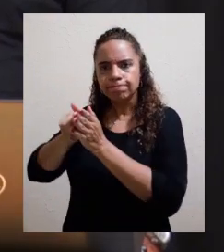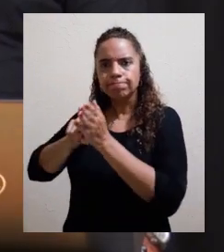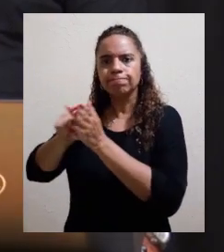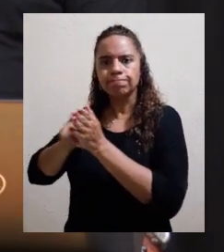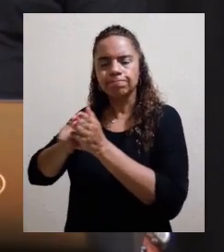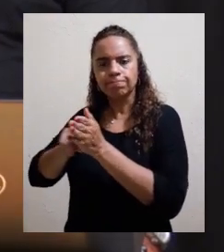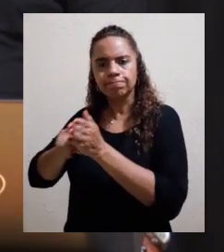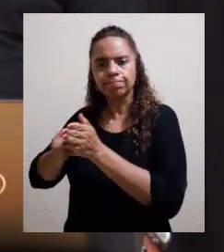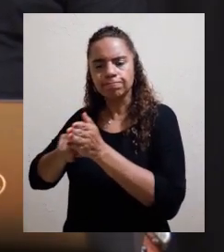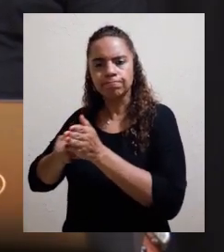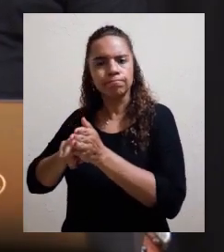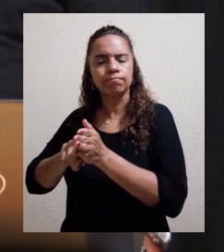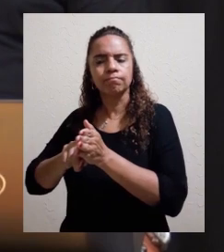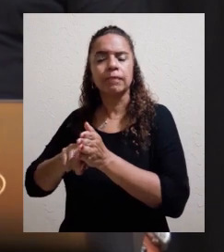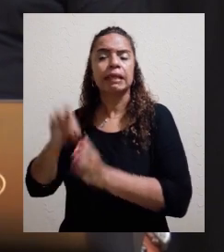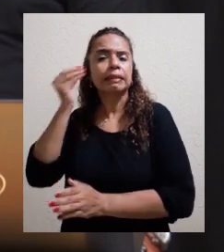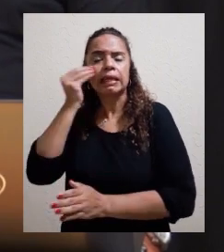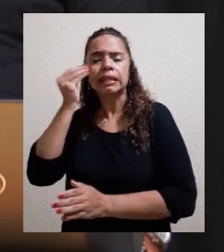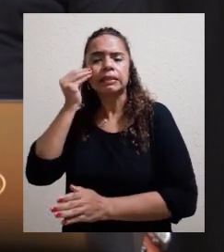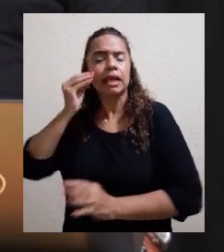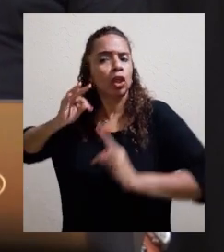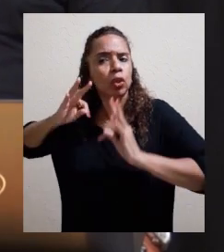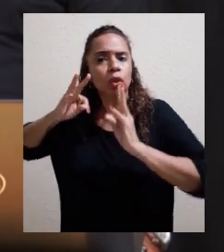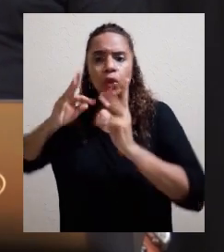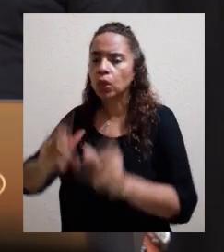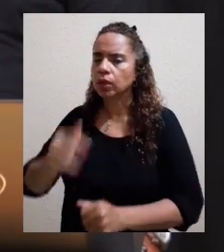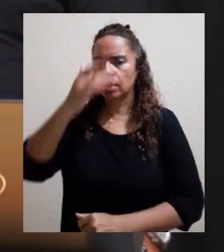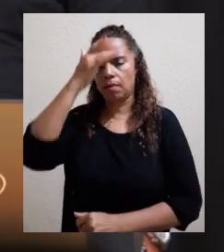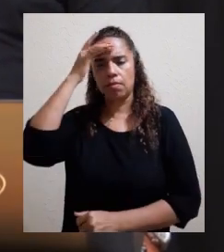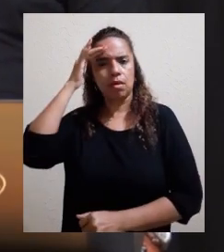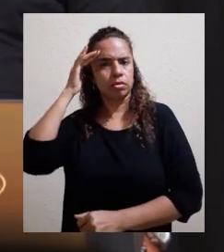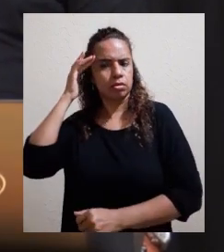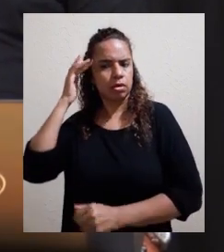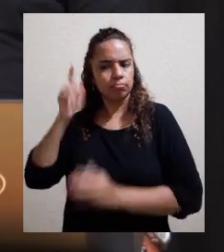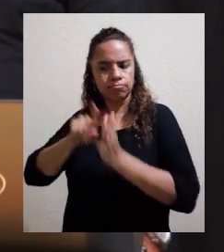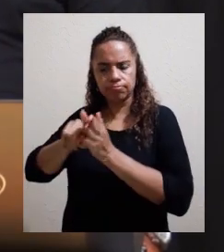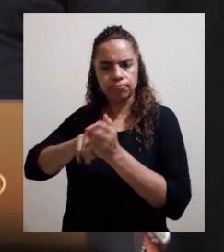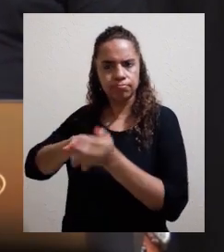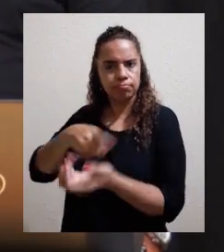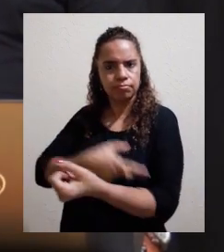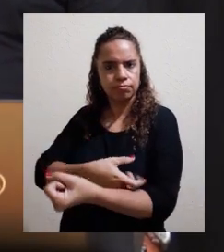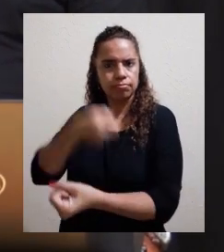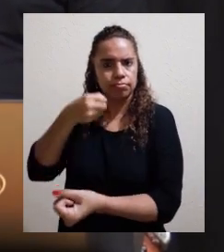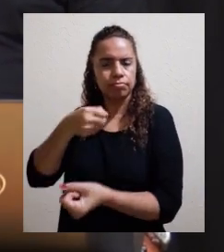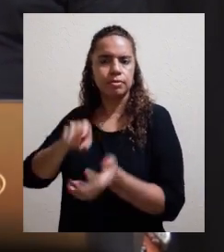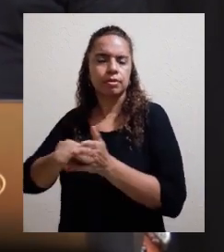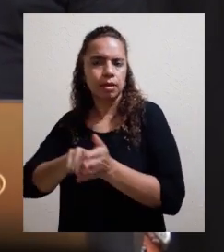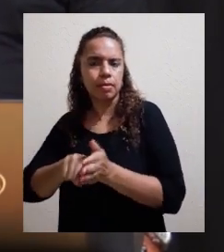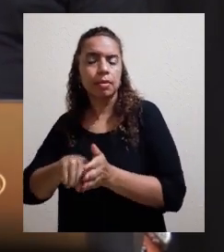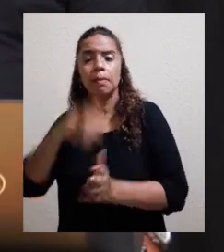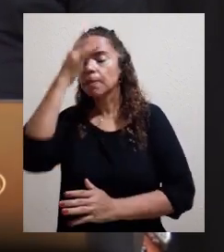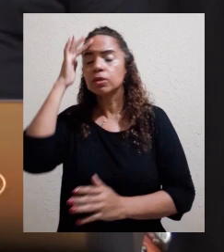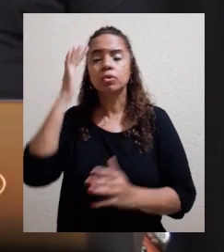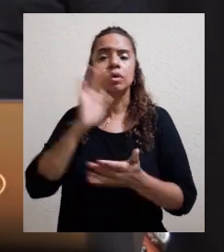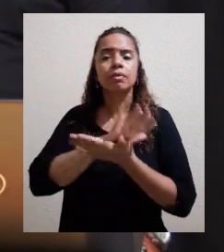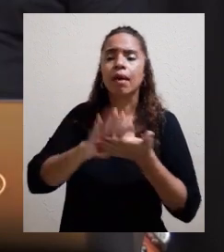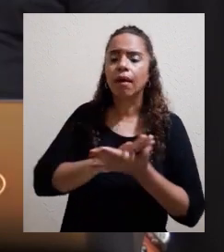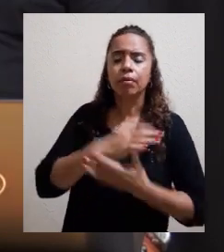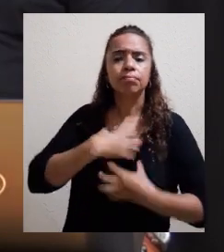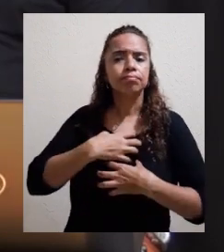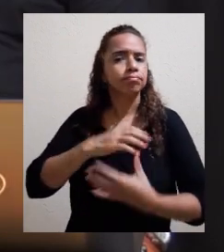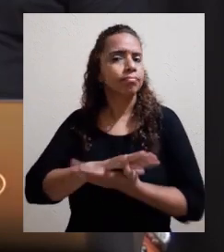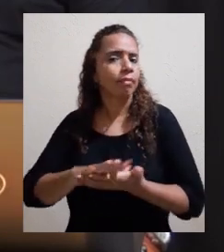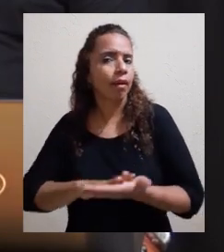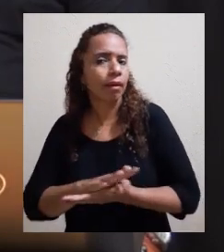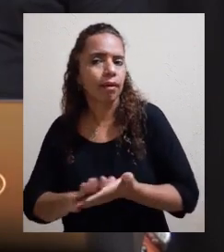and isolate, né? Quer dizer, teste todo mundo que você puder, inclusive pacientes pouco sintomáticos, inclusive